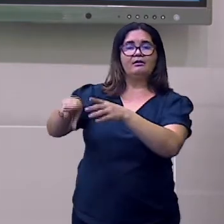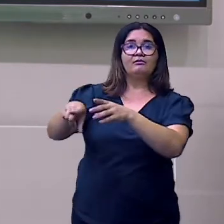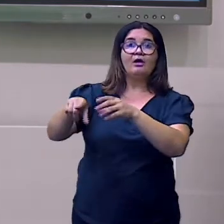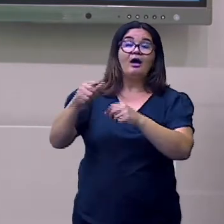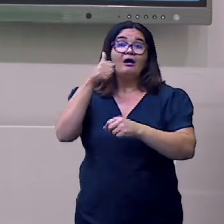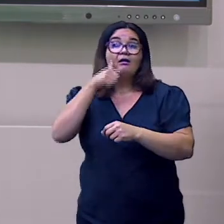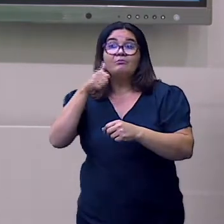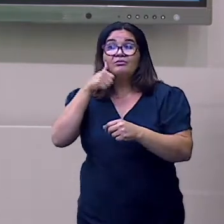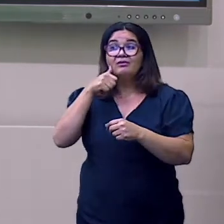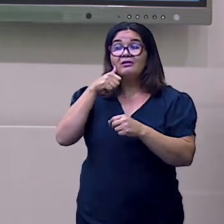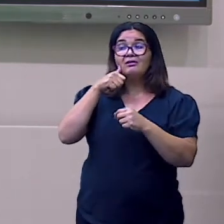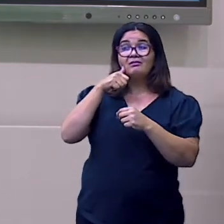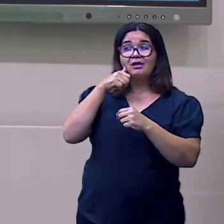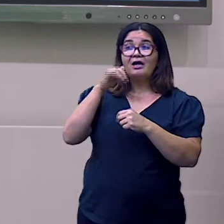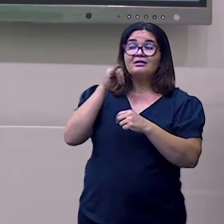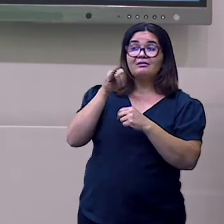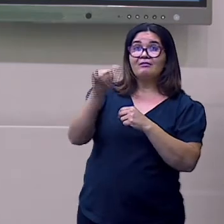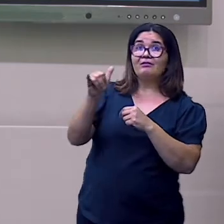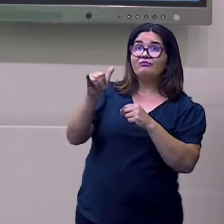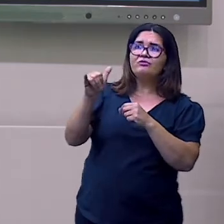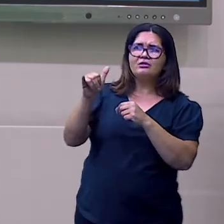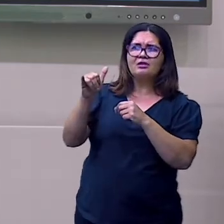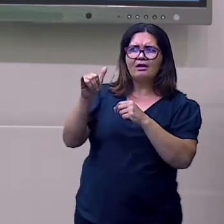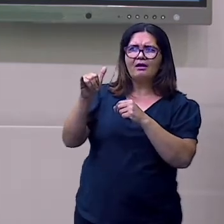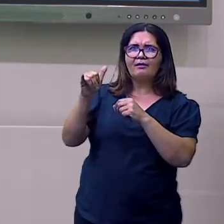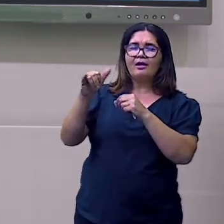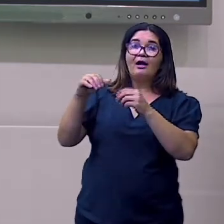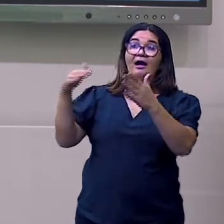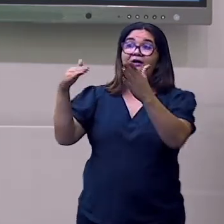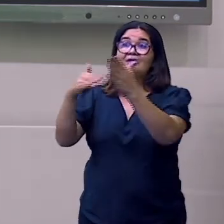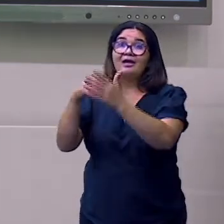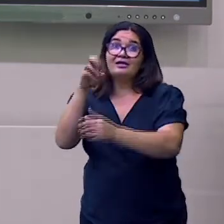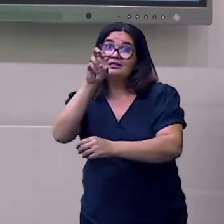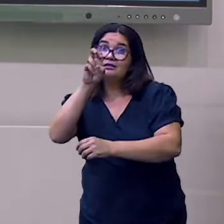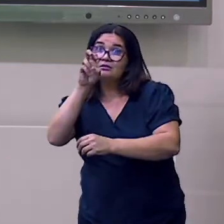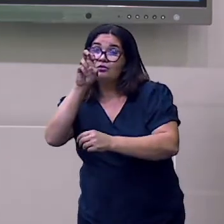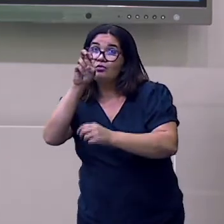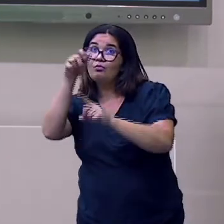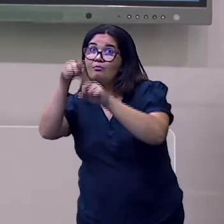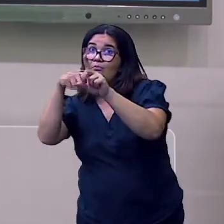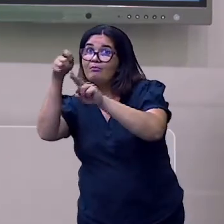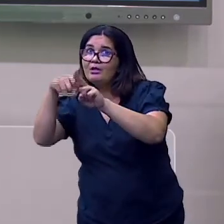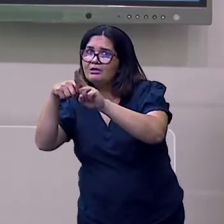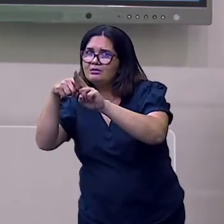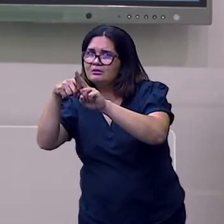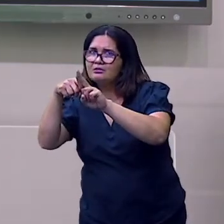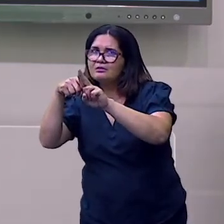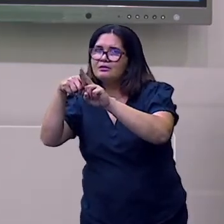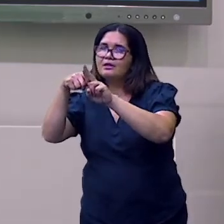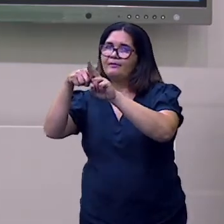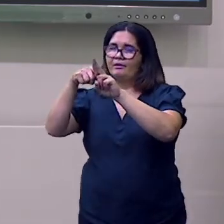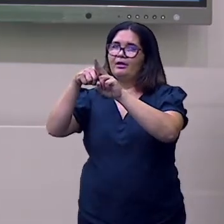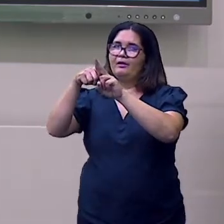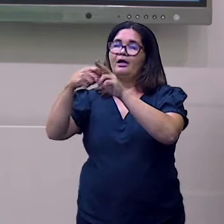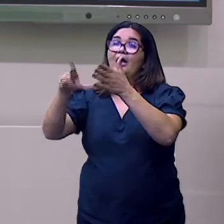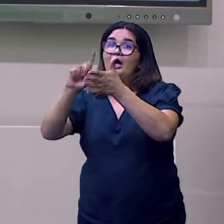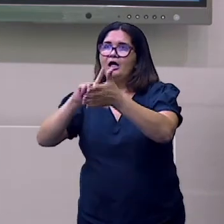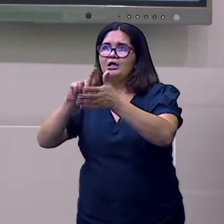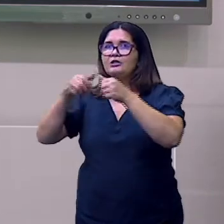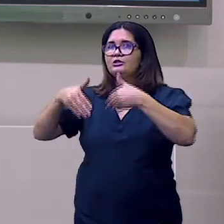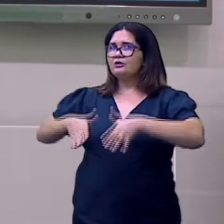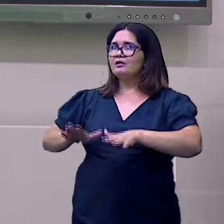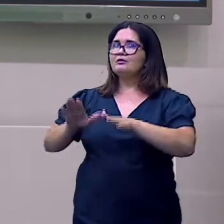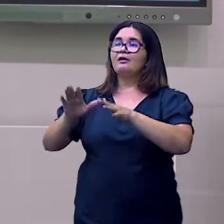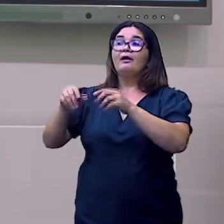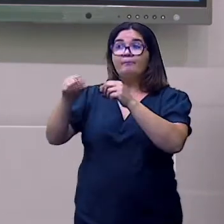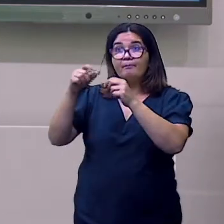empresa até 5 meses após o parto. Lembrando que esses são alguns dos nossos